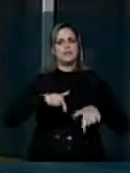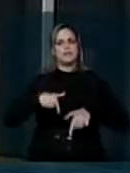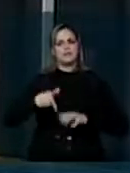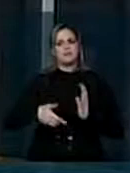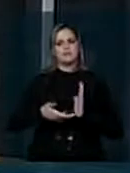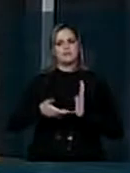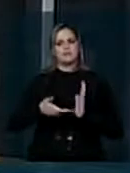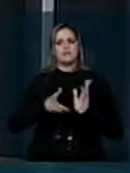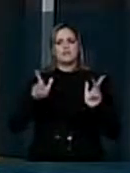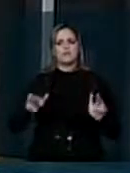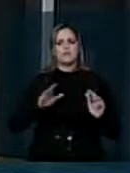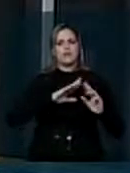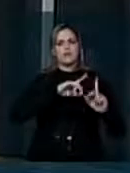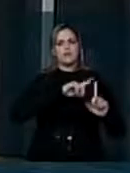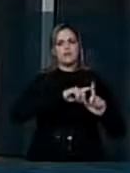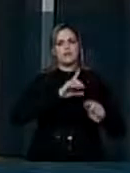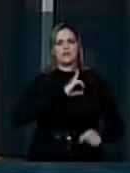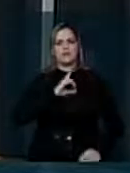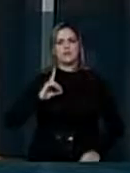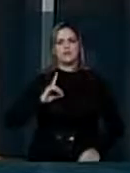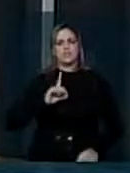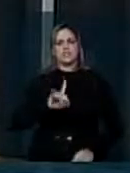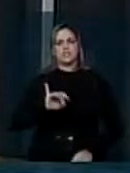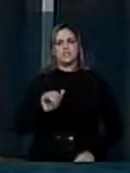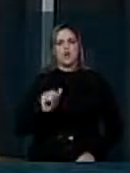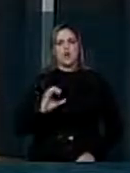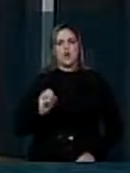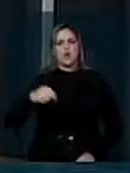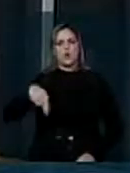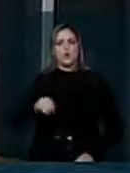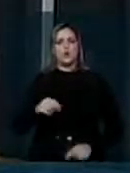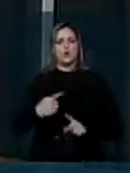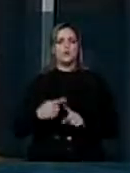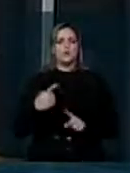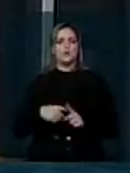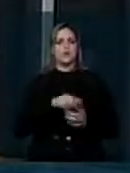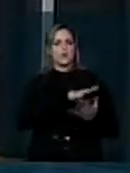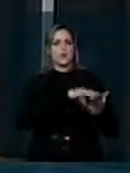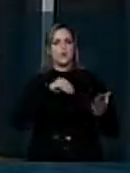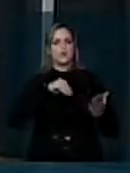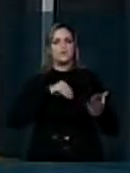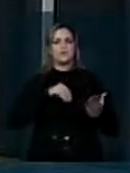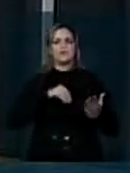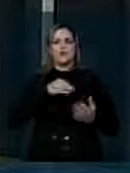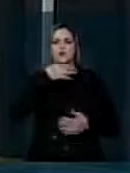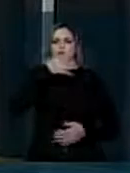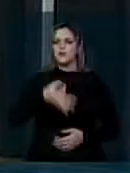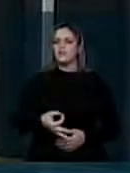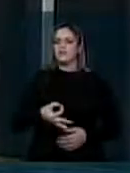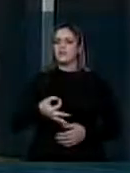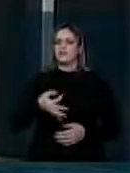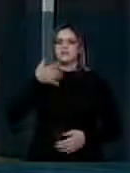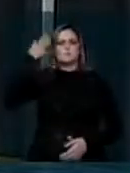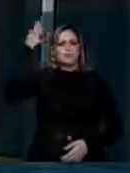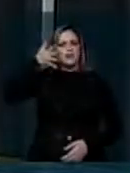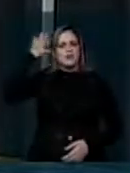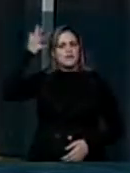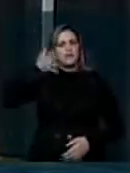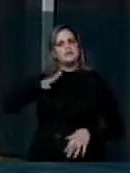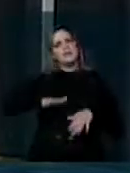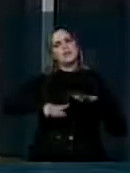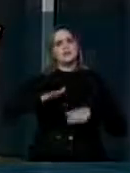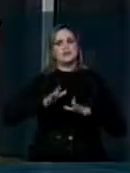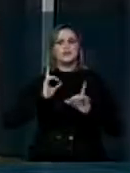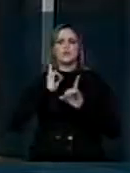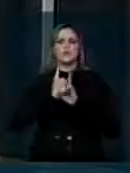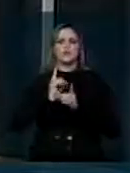da atividade política, e aonde quer que esteja, quer quando damos palestras, por exemplo, no encontro